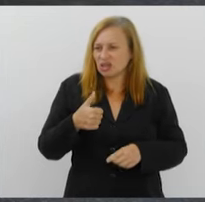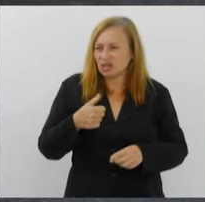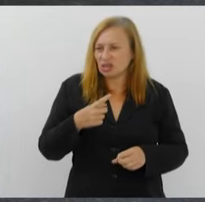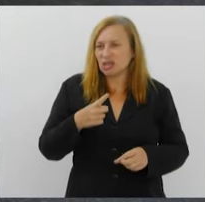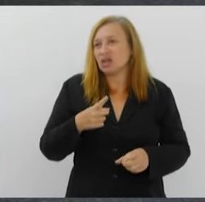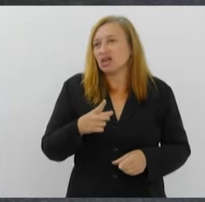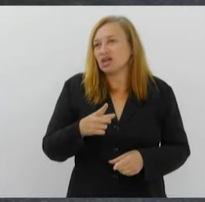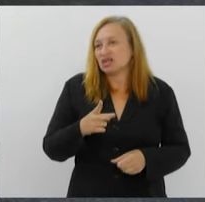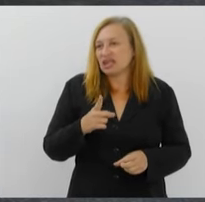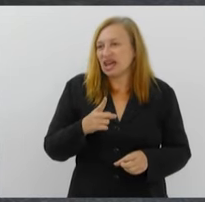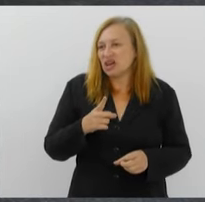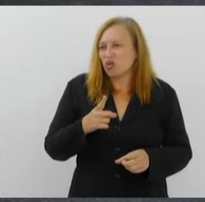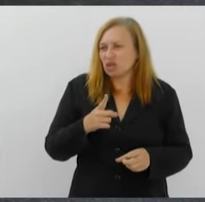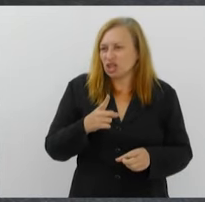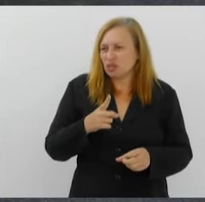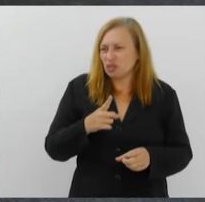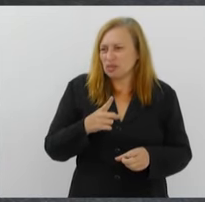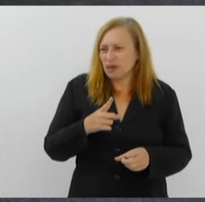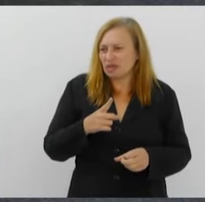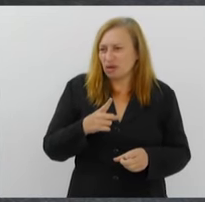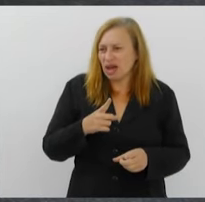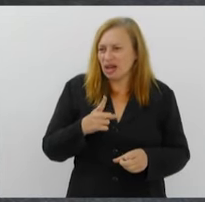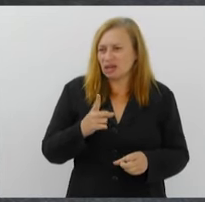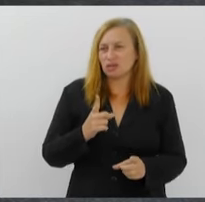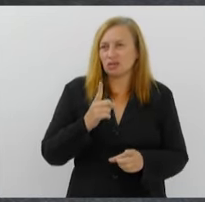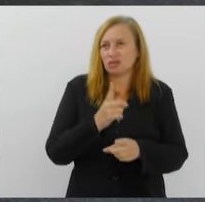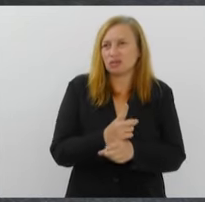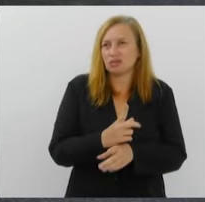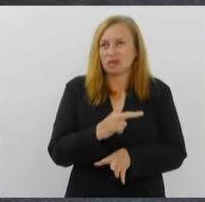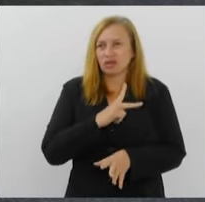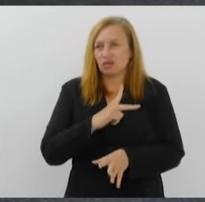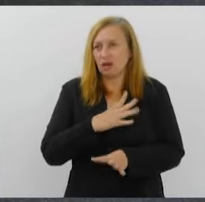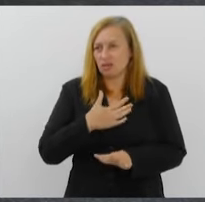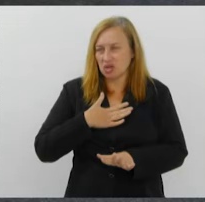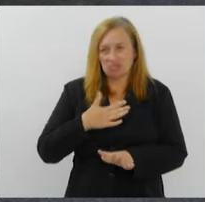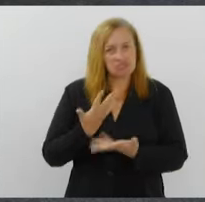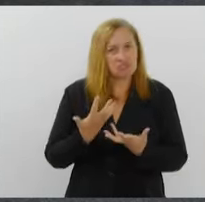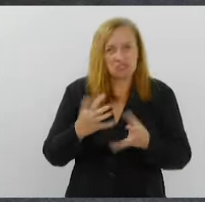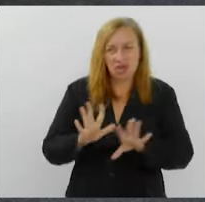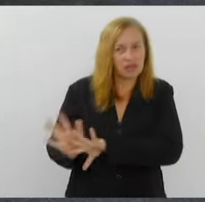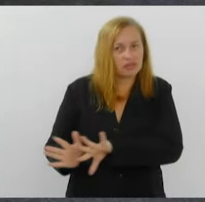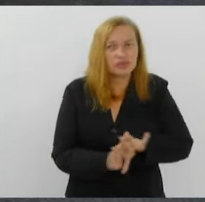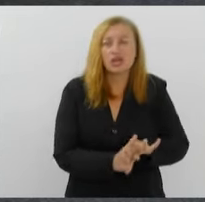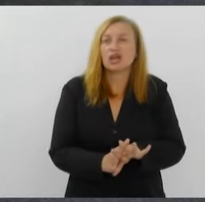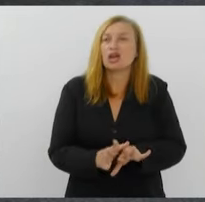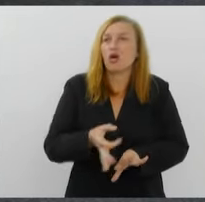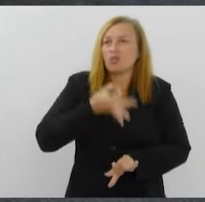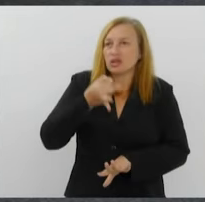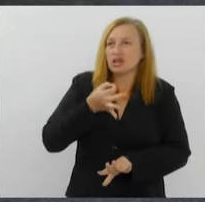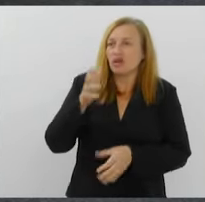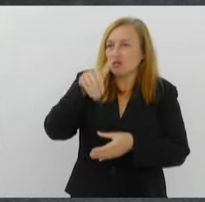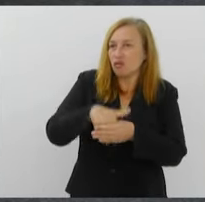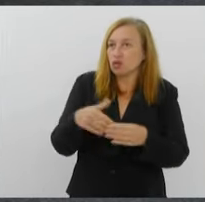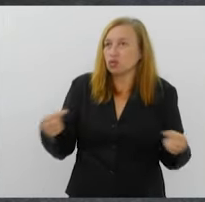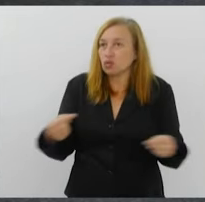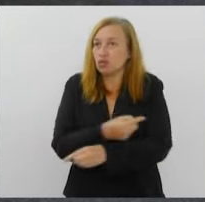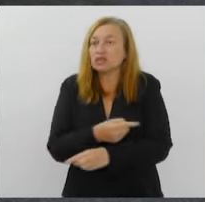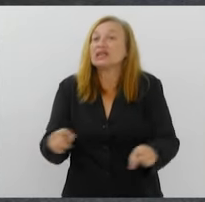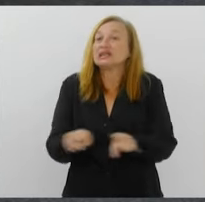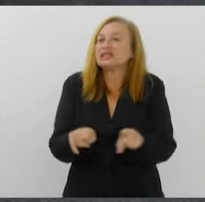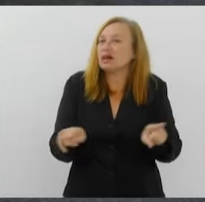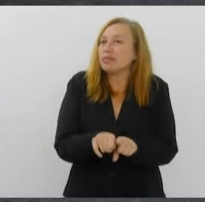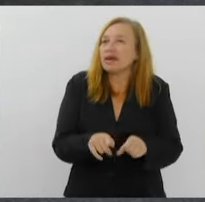quero que seja divulgado e aquilo ali vai me expor. Então, eu já quero colocar minha colocação aqui, que eu voto contra. Também